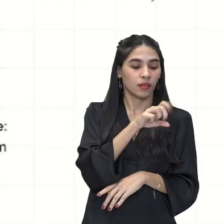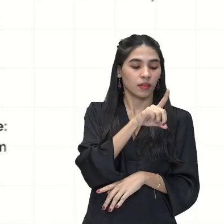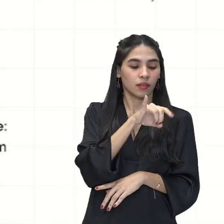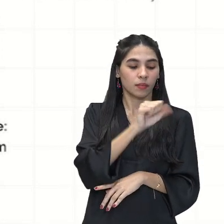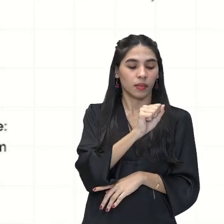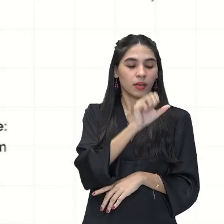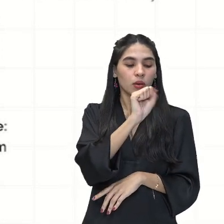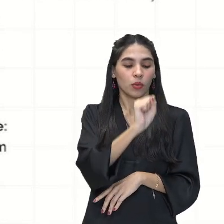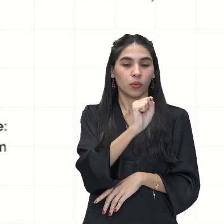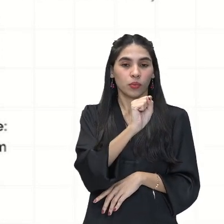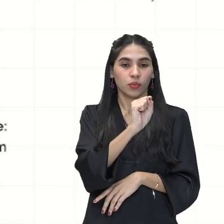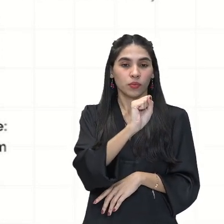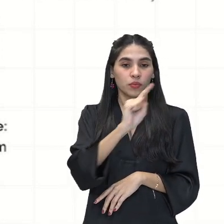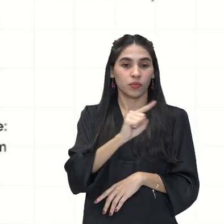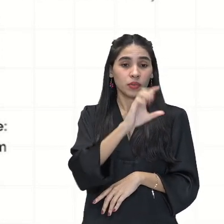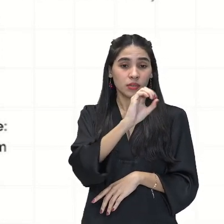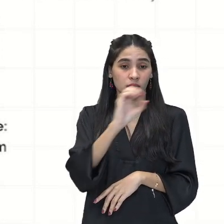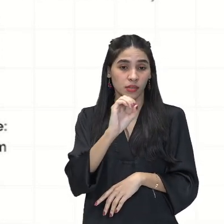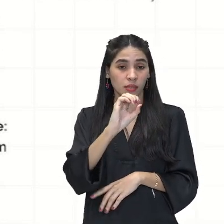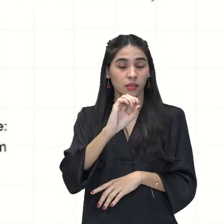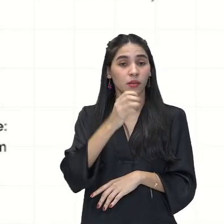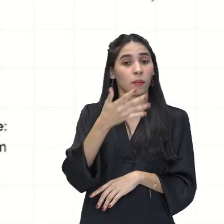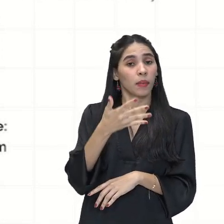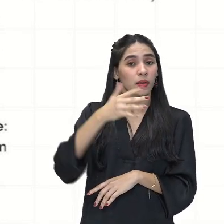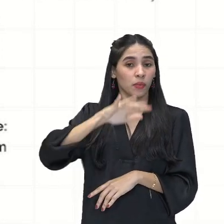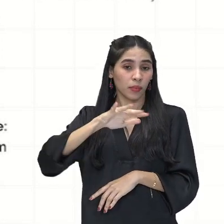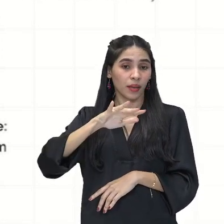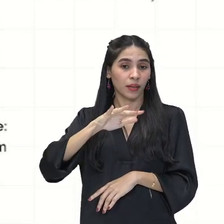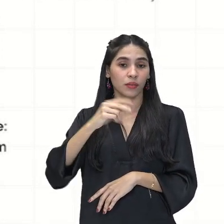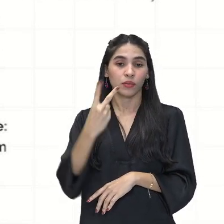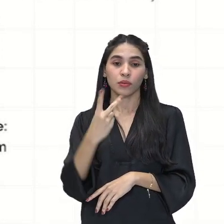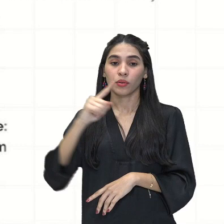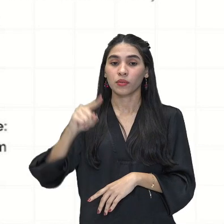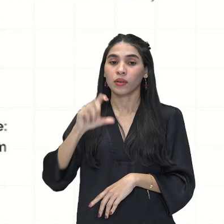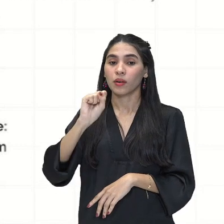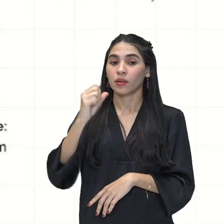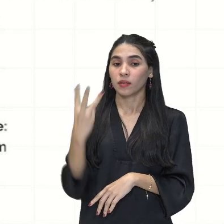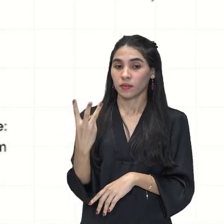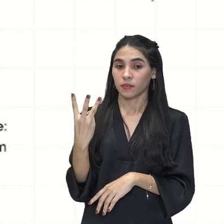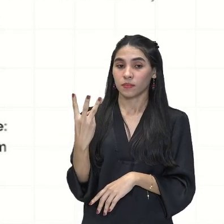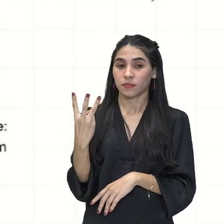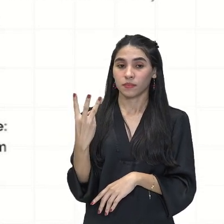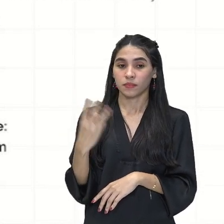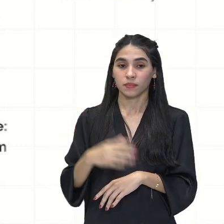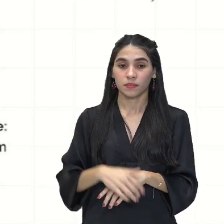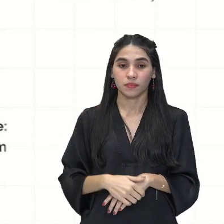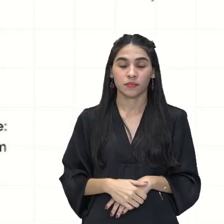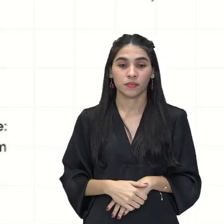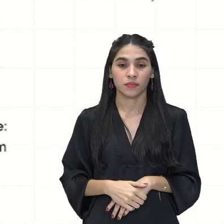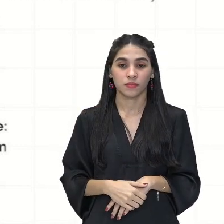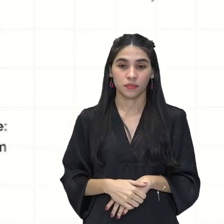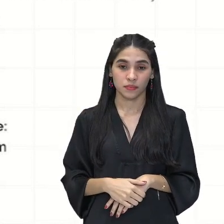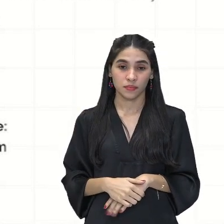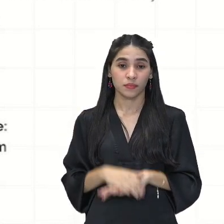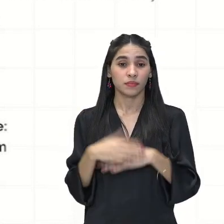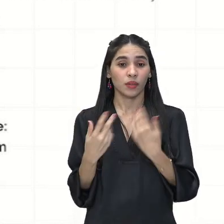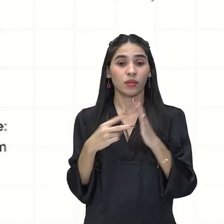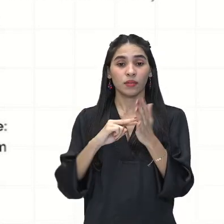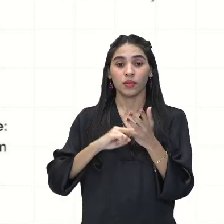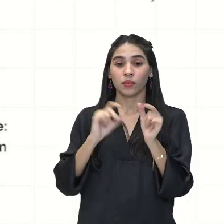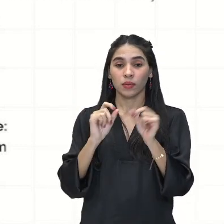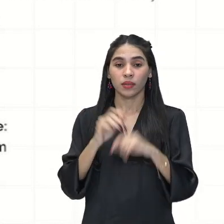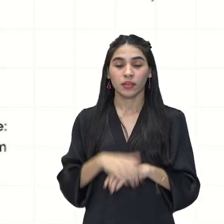foi de 8, mas o desvio padrão, olha, foi de 2,83, ou